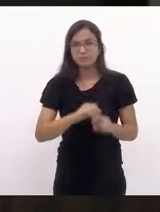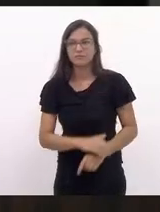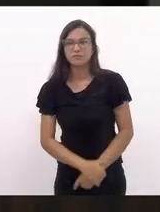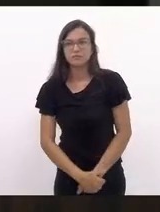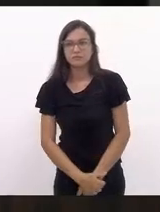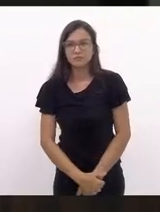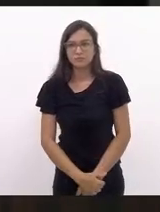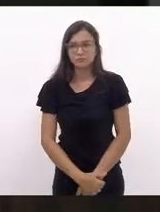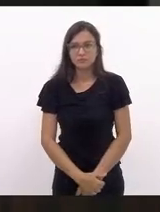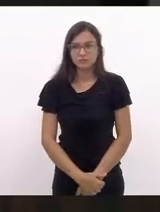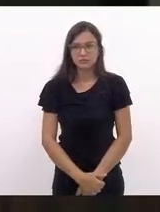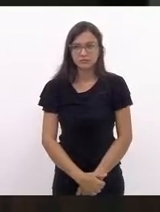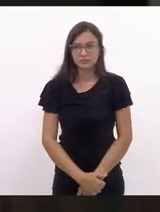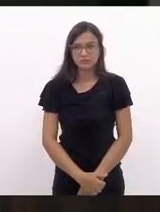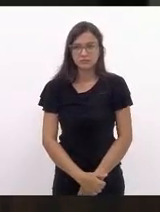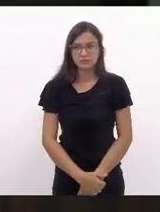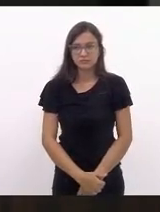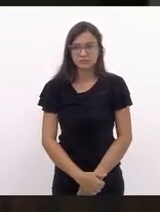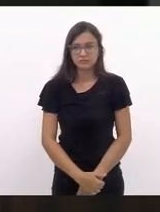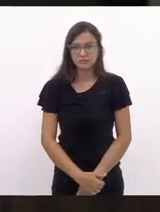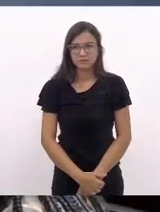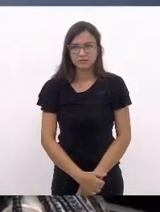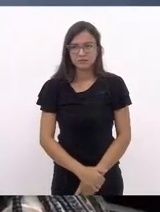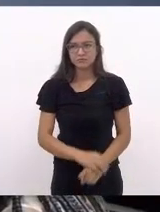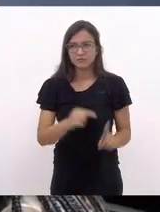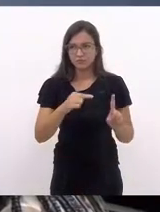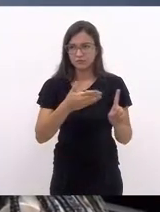eu nunca maratonista número hoje